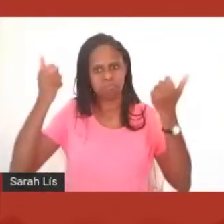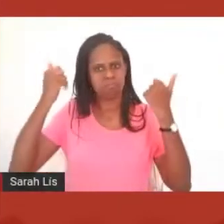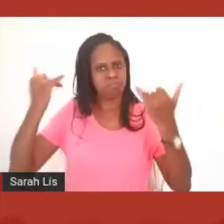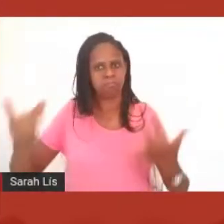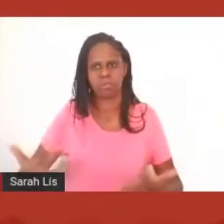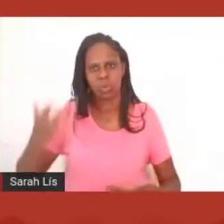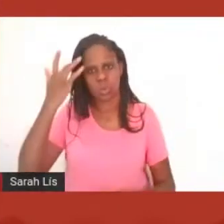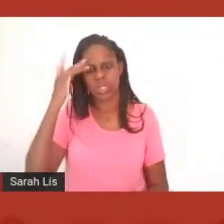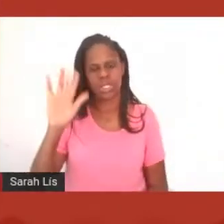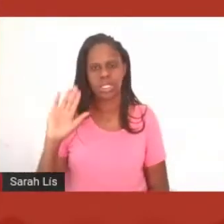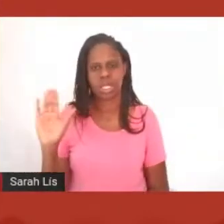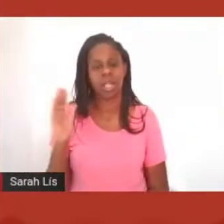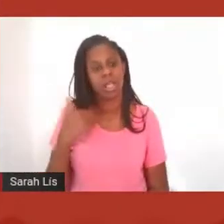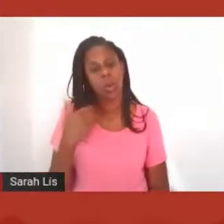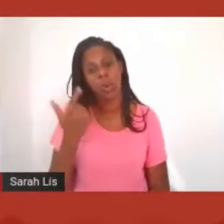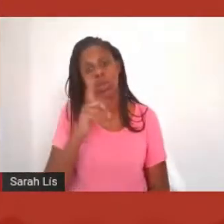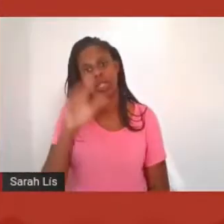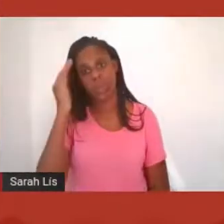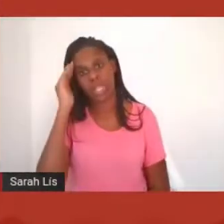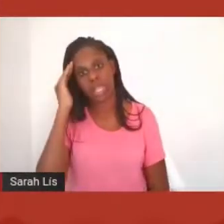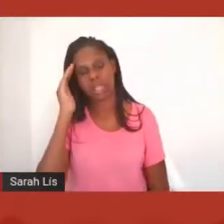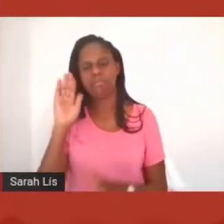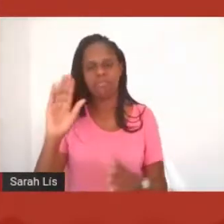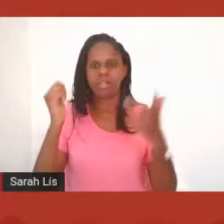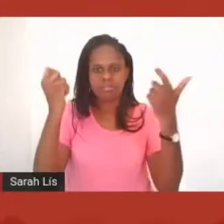não sei, consigo entender, mas não consigo explicar.